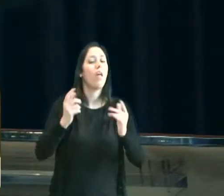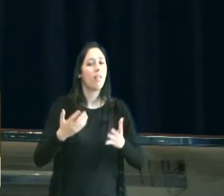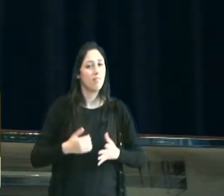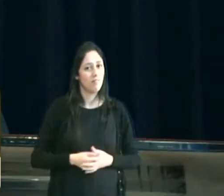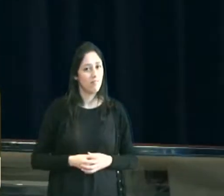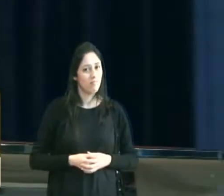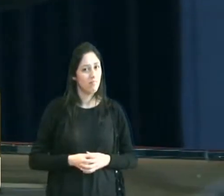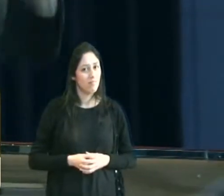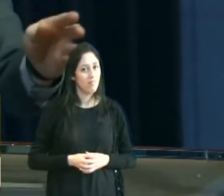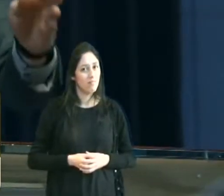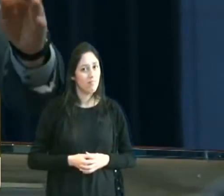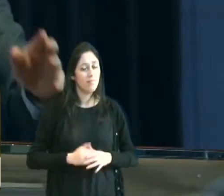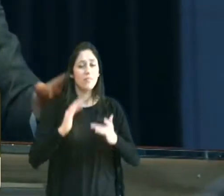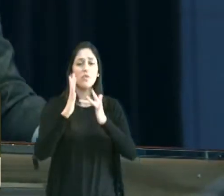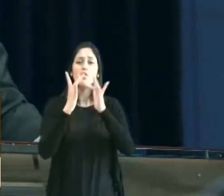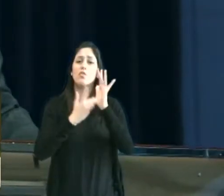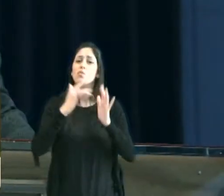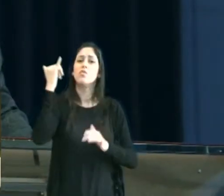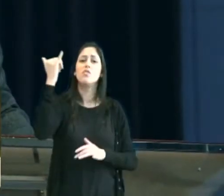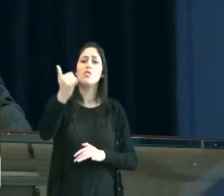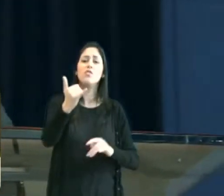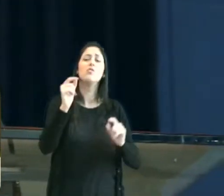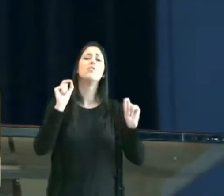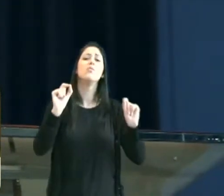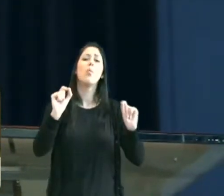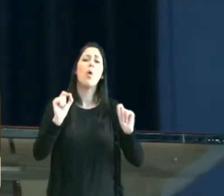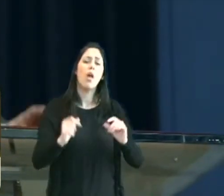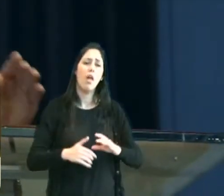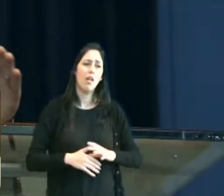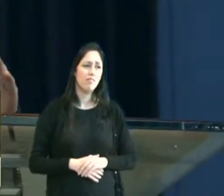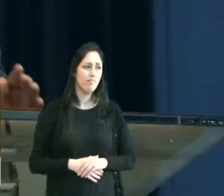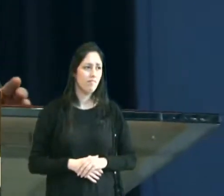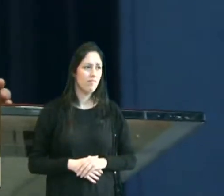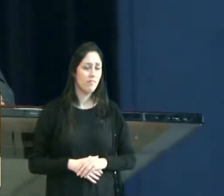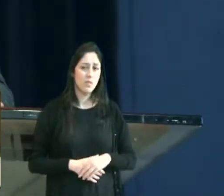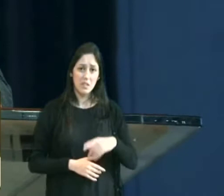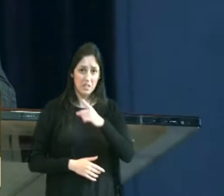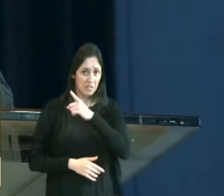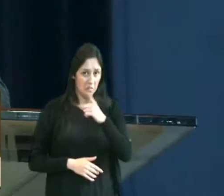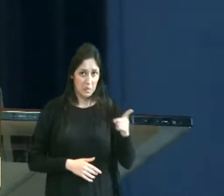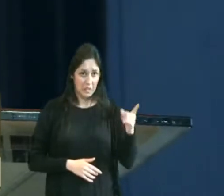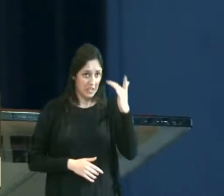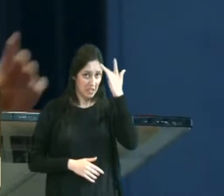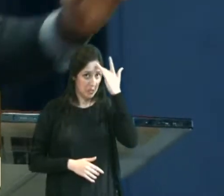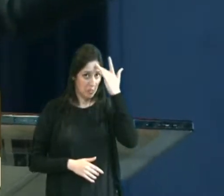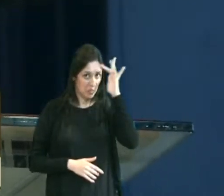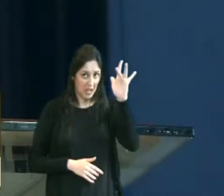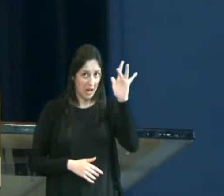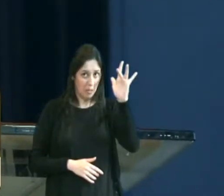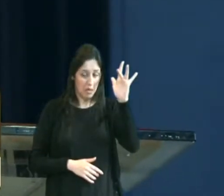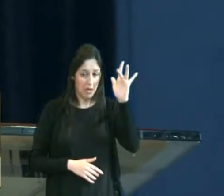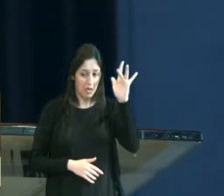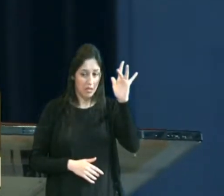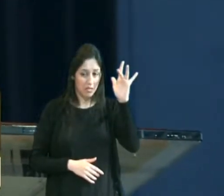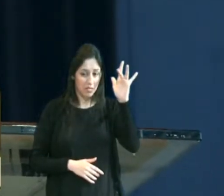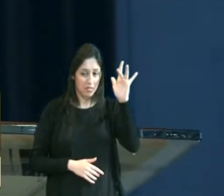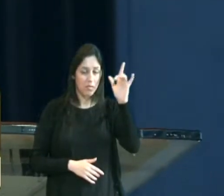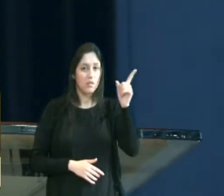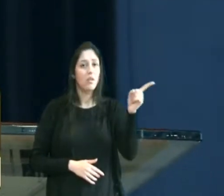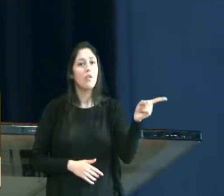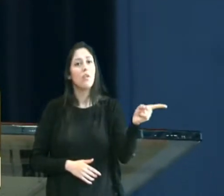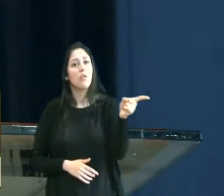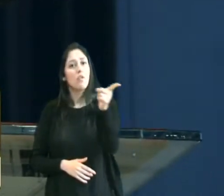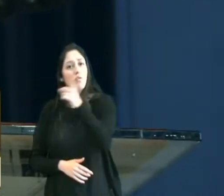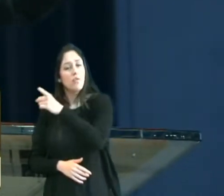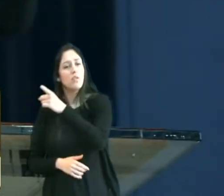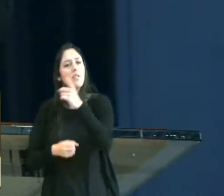O que Ele te disse? Se você não sabe, então volta para o lugar da